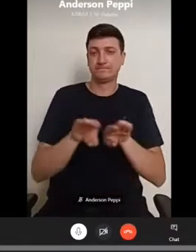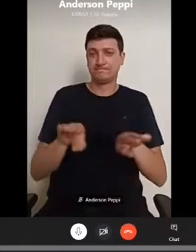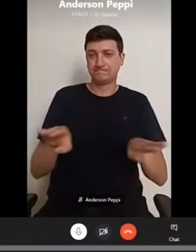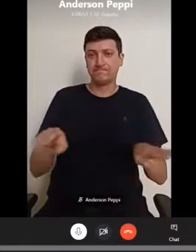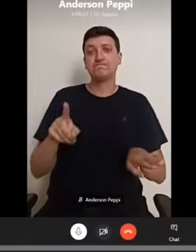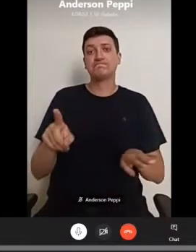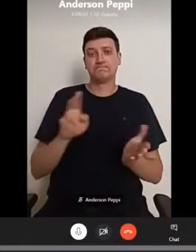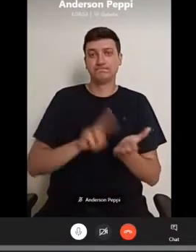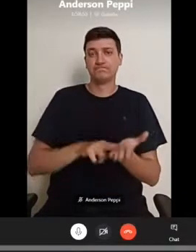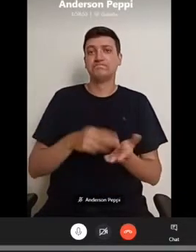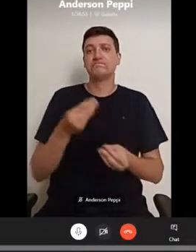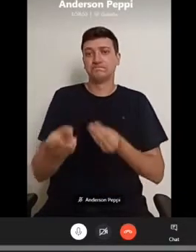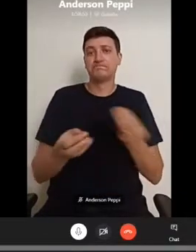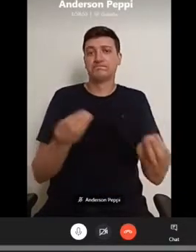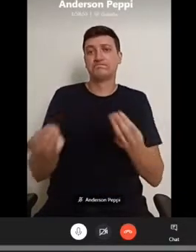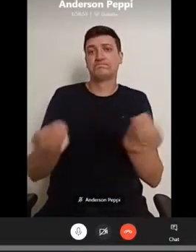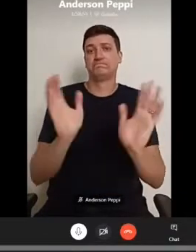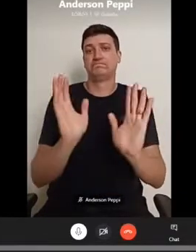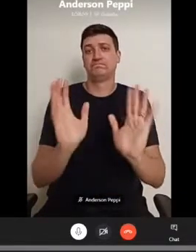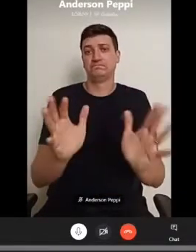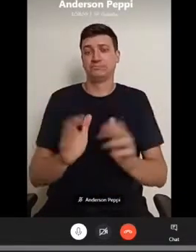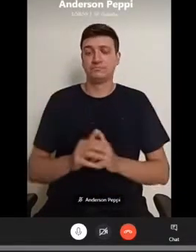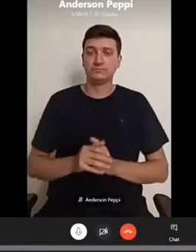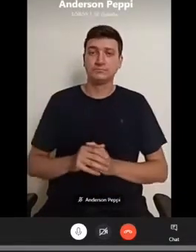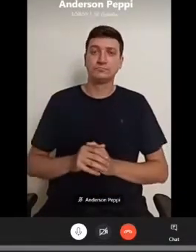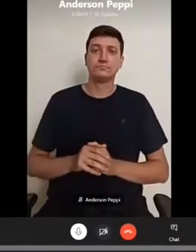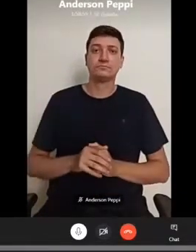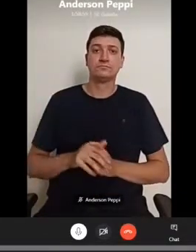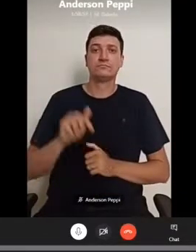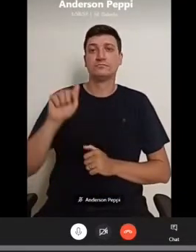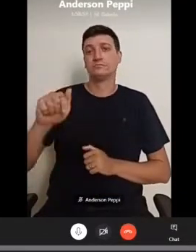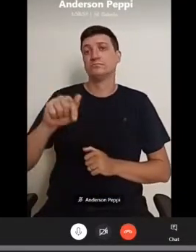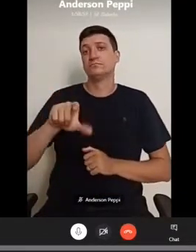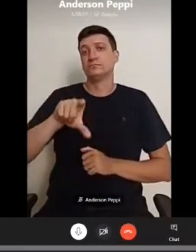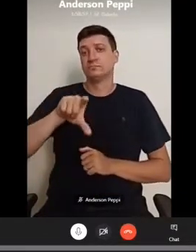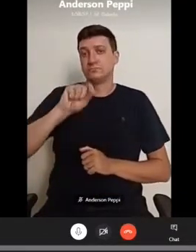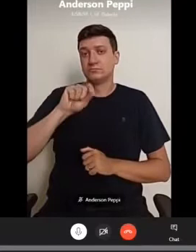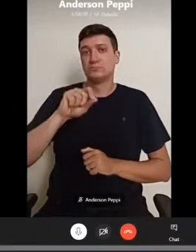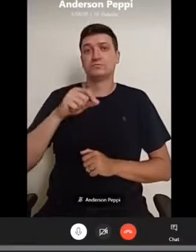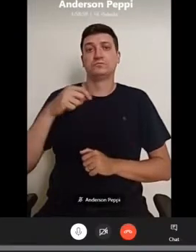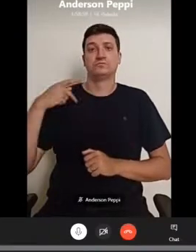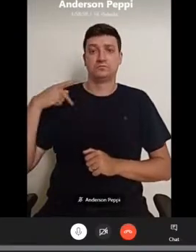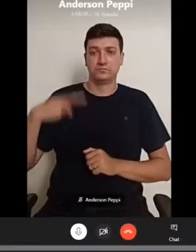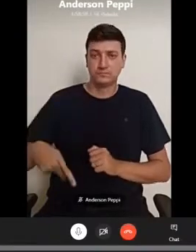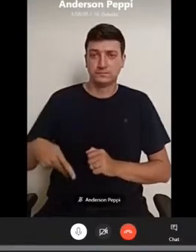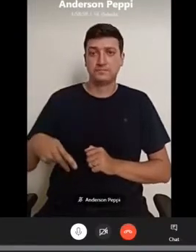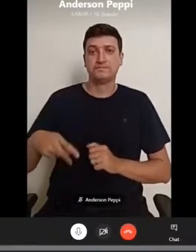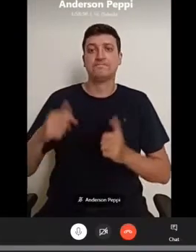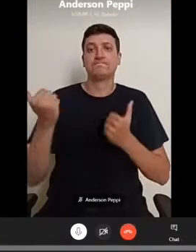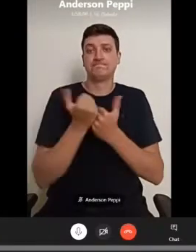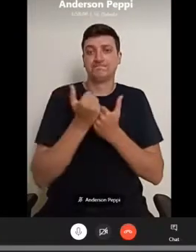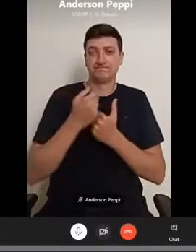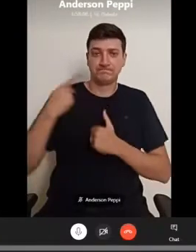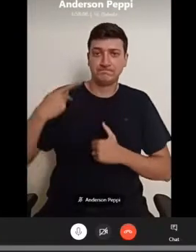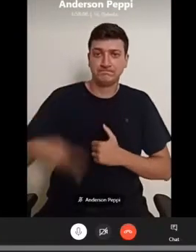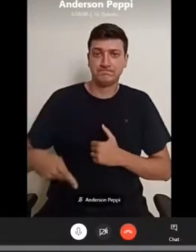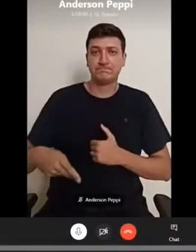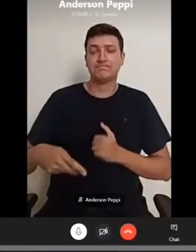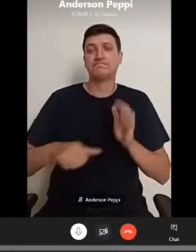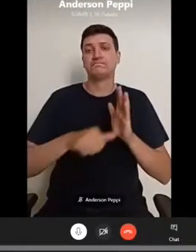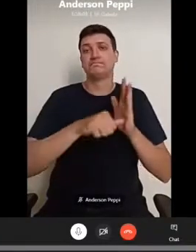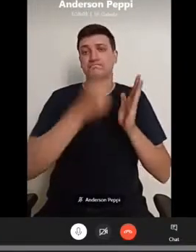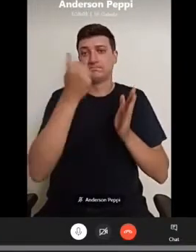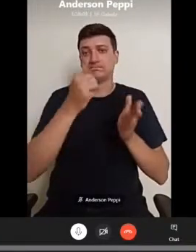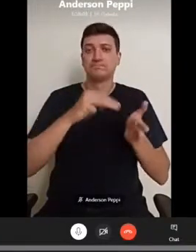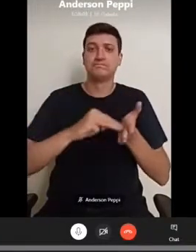Nós deveremos votar para os cargos de presidente, vice-presidente, primeiro secretário e